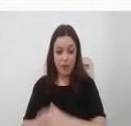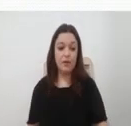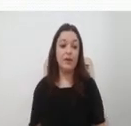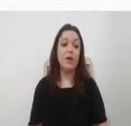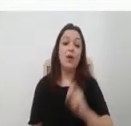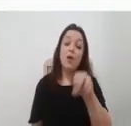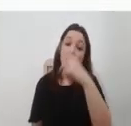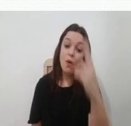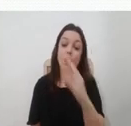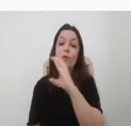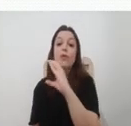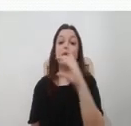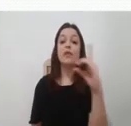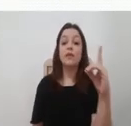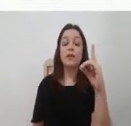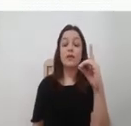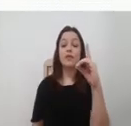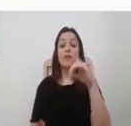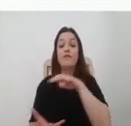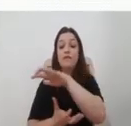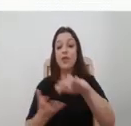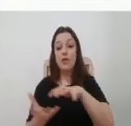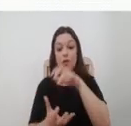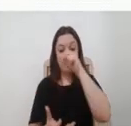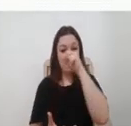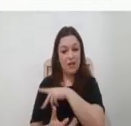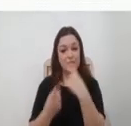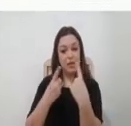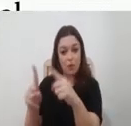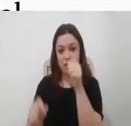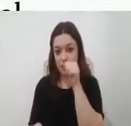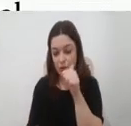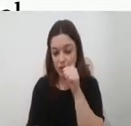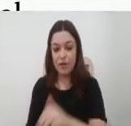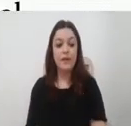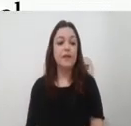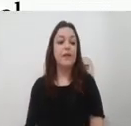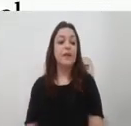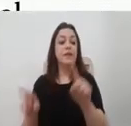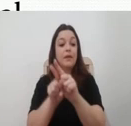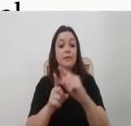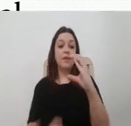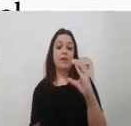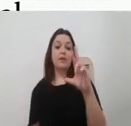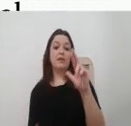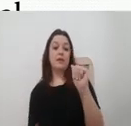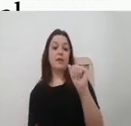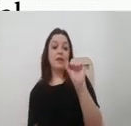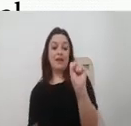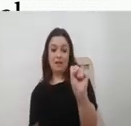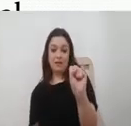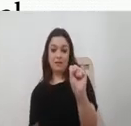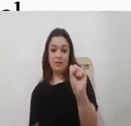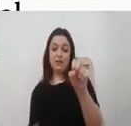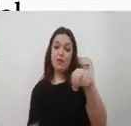Brasileira ou a Coordenadoria de Violência contra a Mulher. E também os Centros